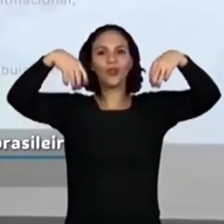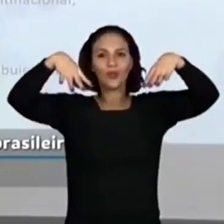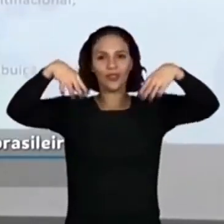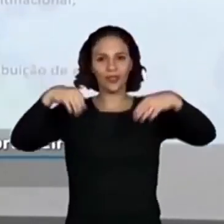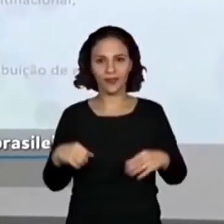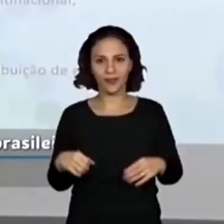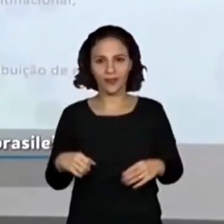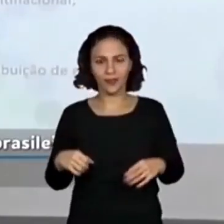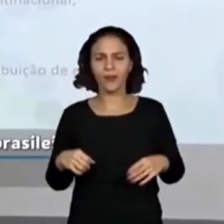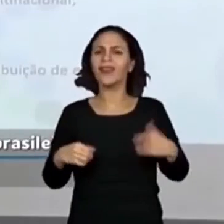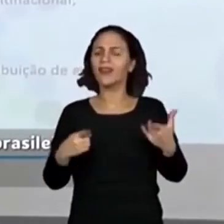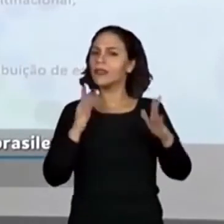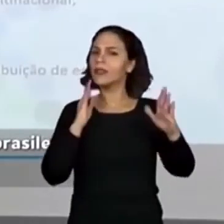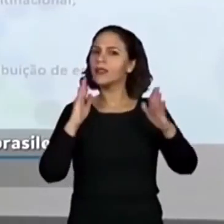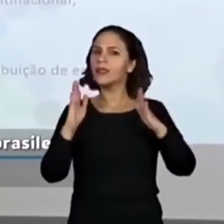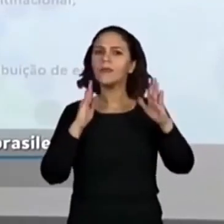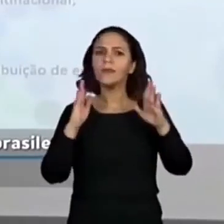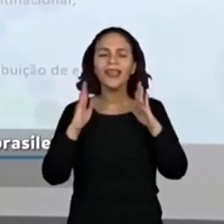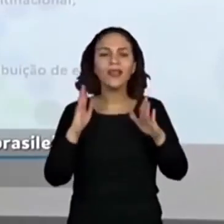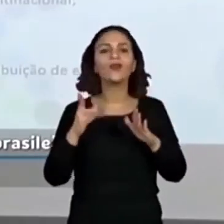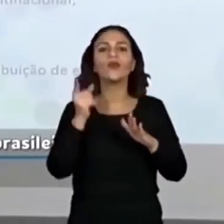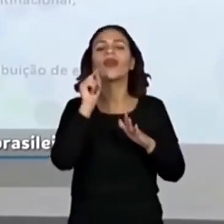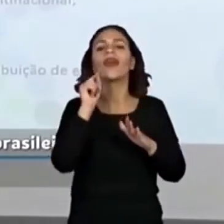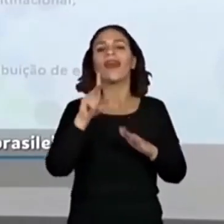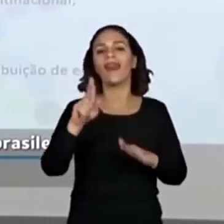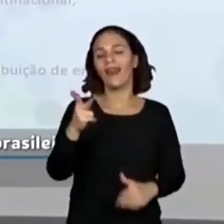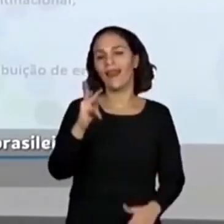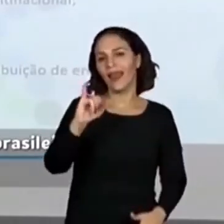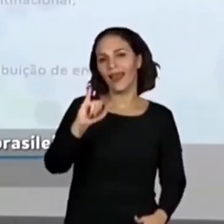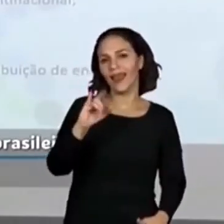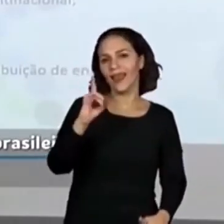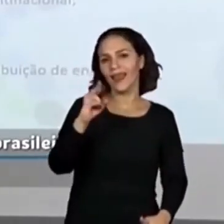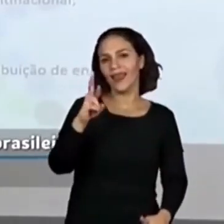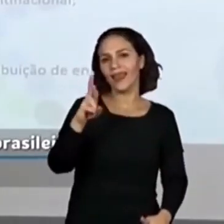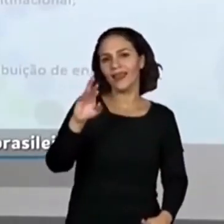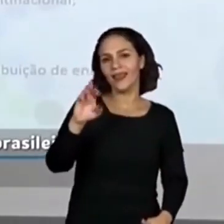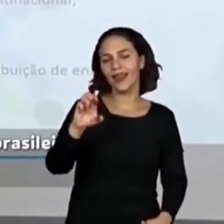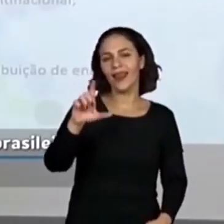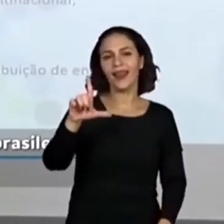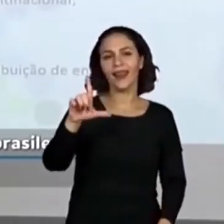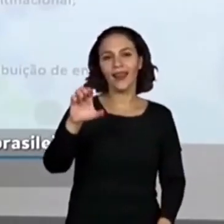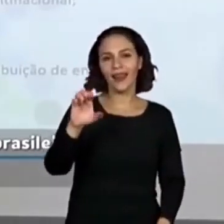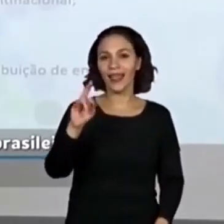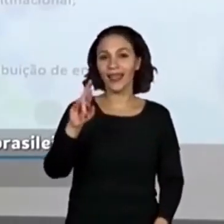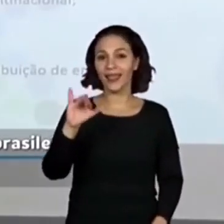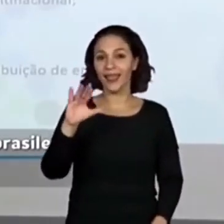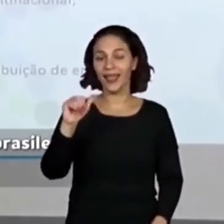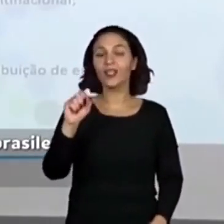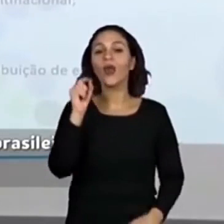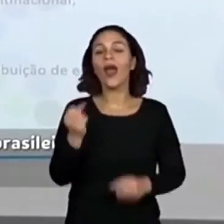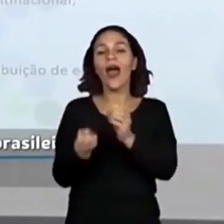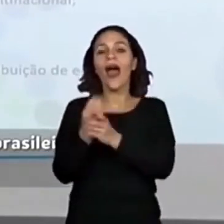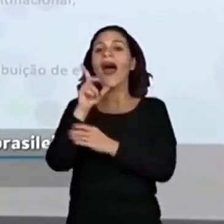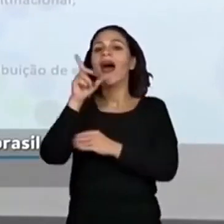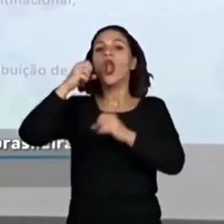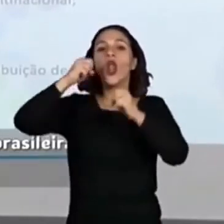período que se construiu muitas hidrelétricas no Brasil, projetos de novas hidrelétricas, porque a